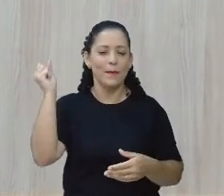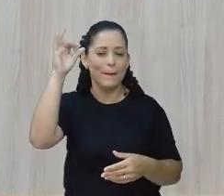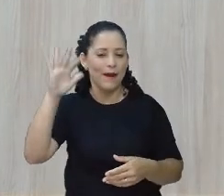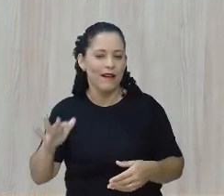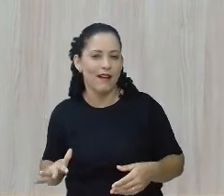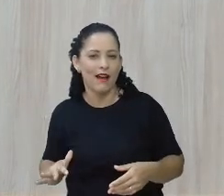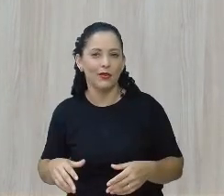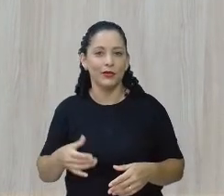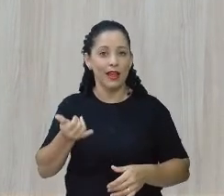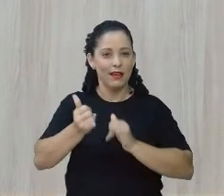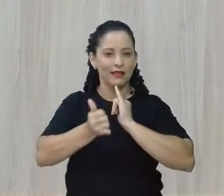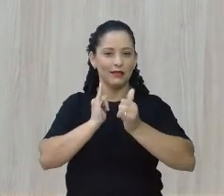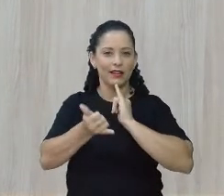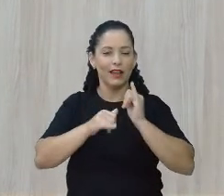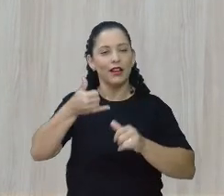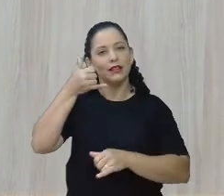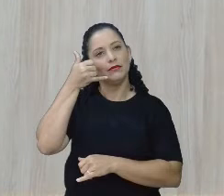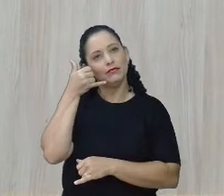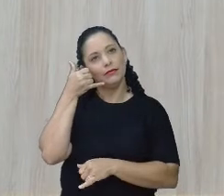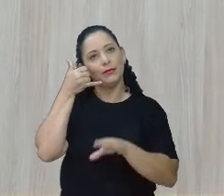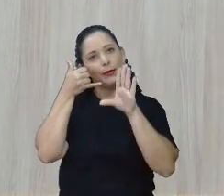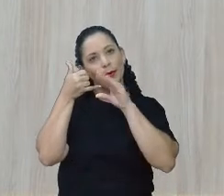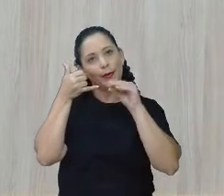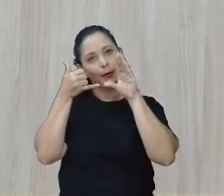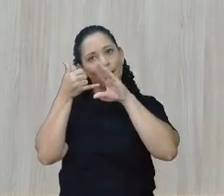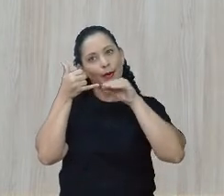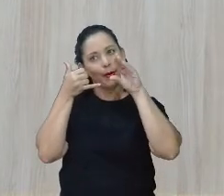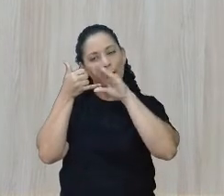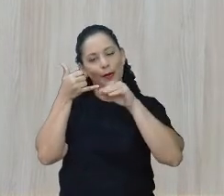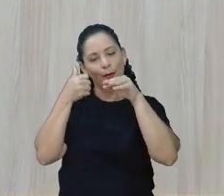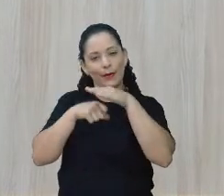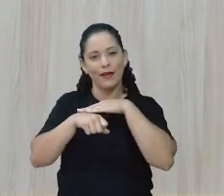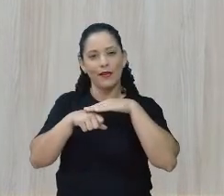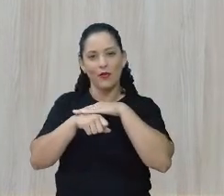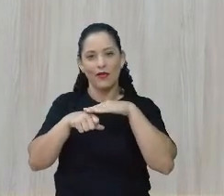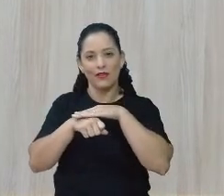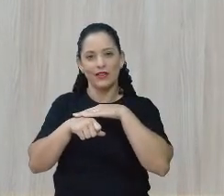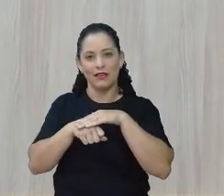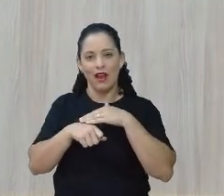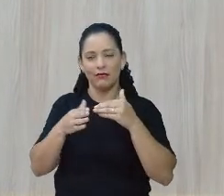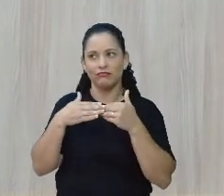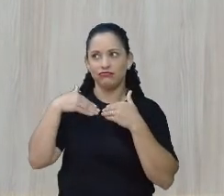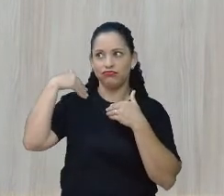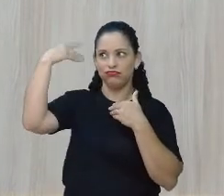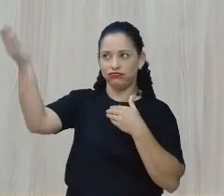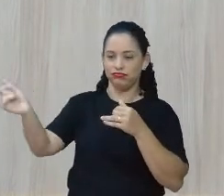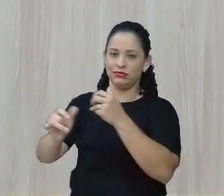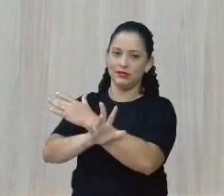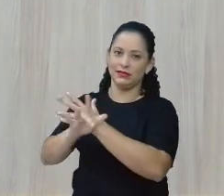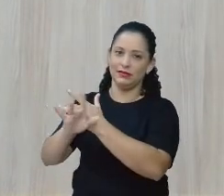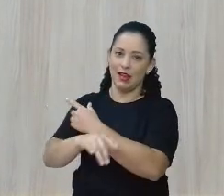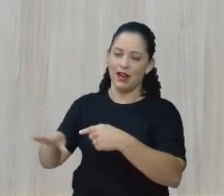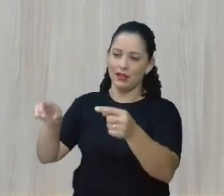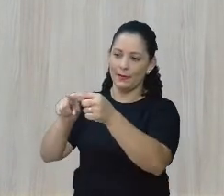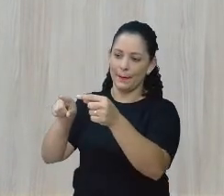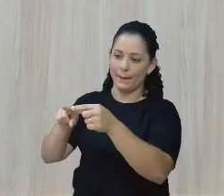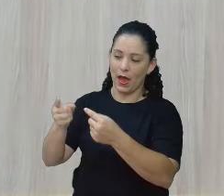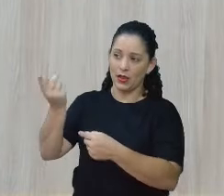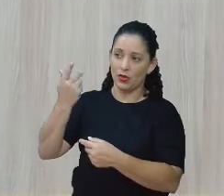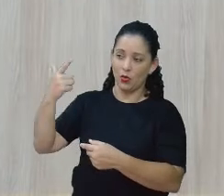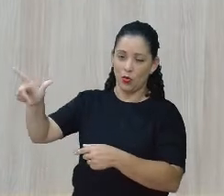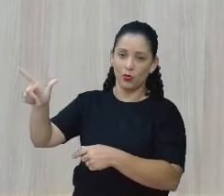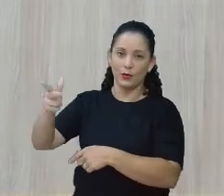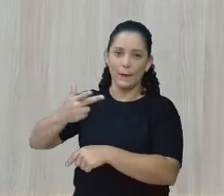e passar horas e horas conversando com o nosso amigo que está, sei lá, em outra cidade, em outro bairro, em outro